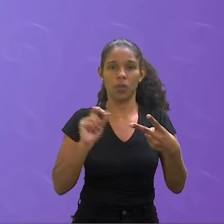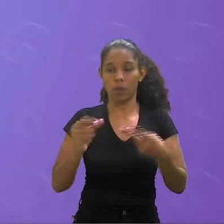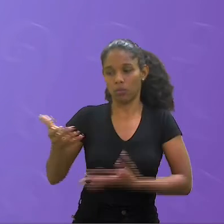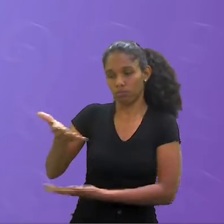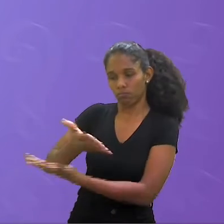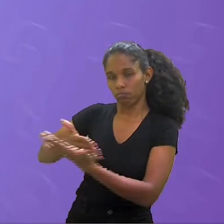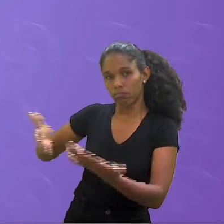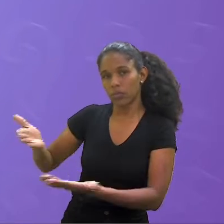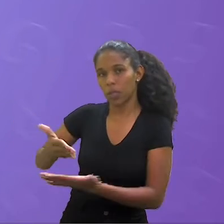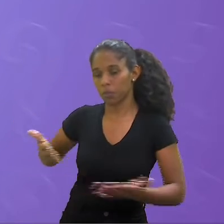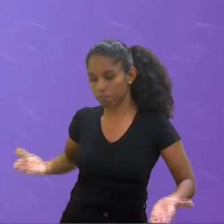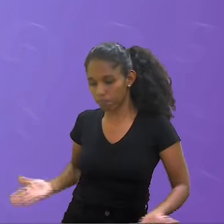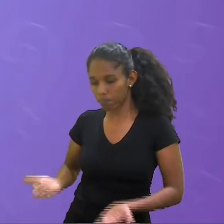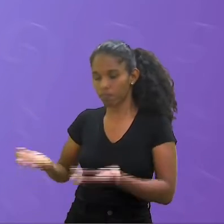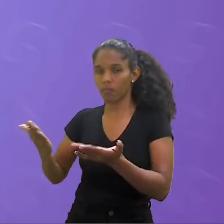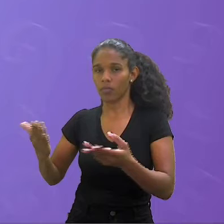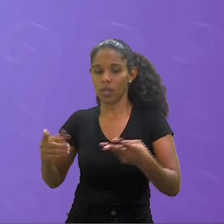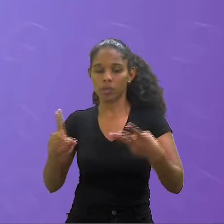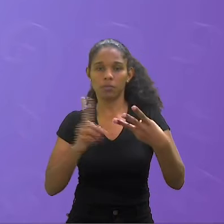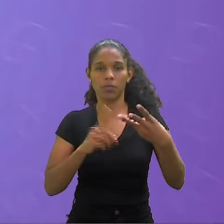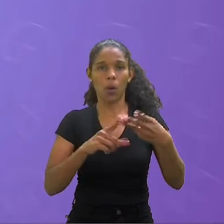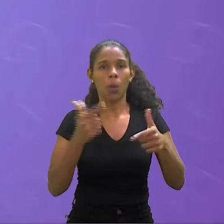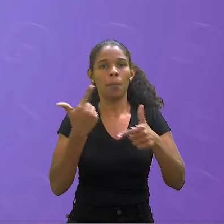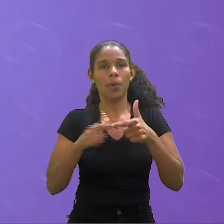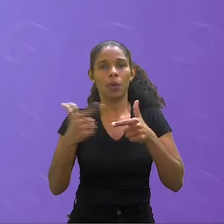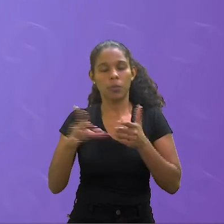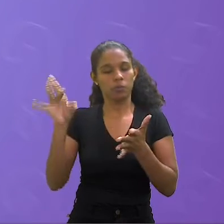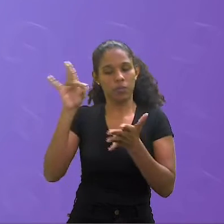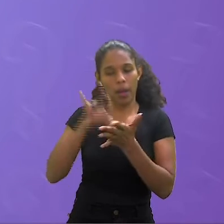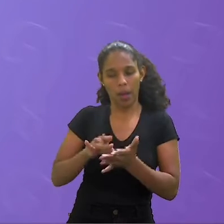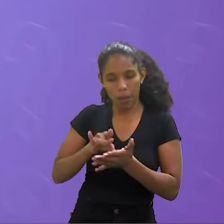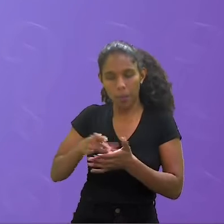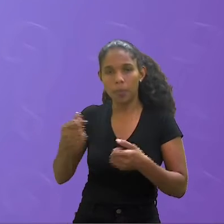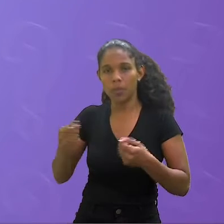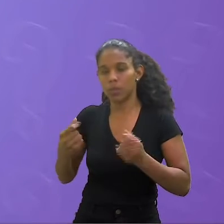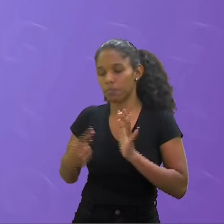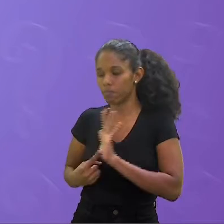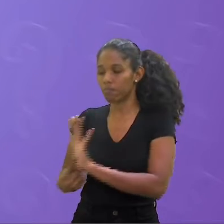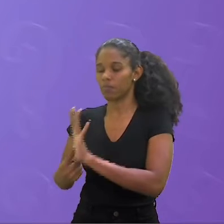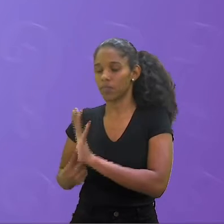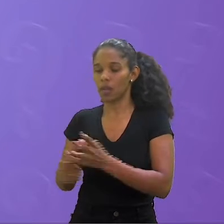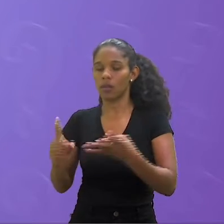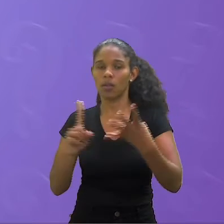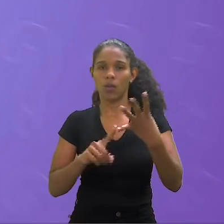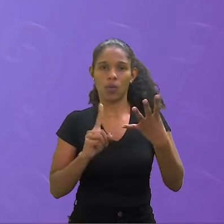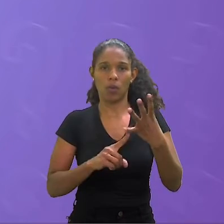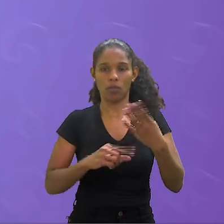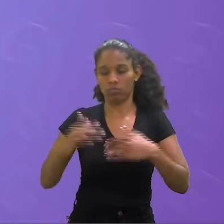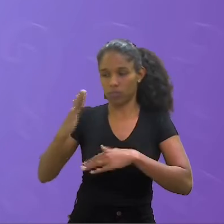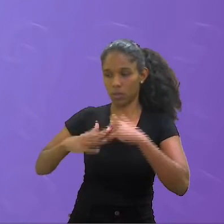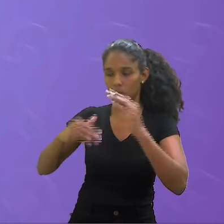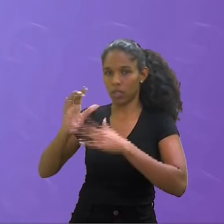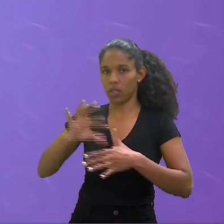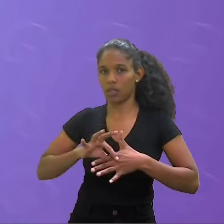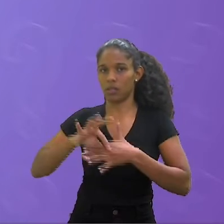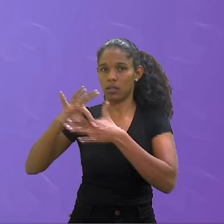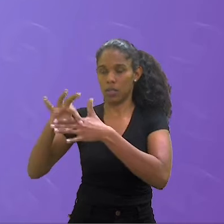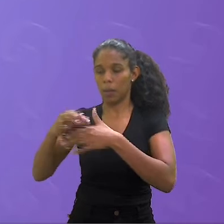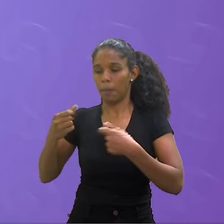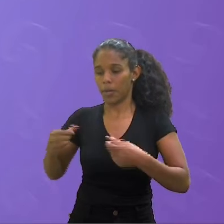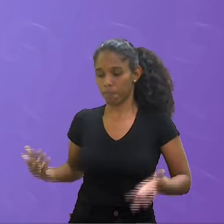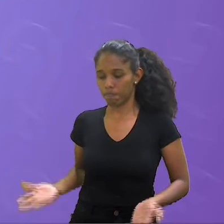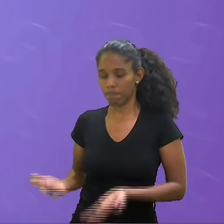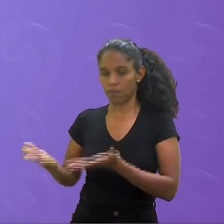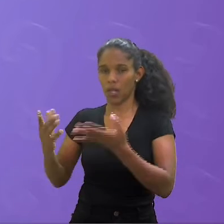insira problemas reais. Quarto, desenvolva habilidades de liderança. E a última, que não pode